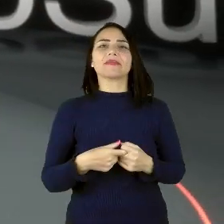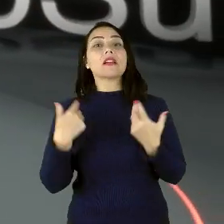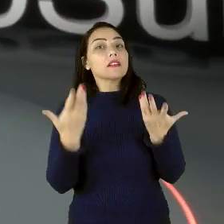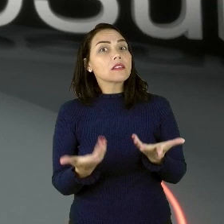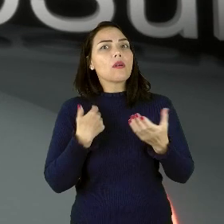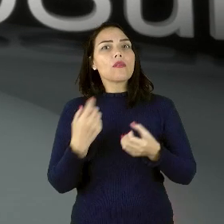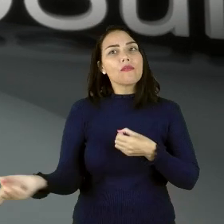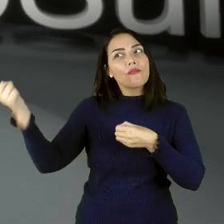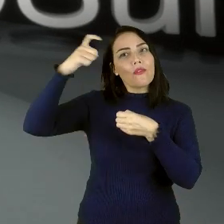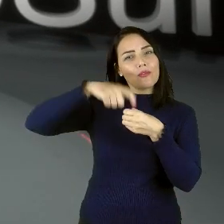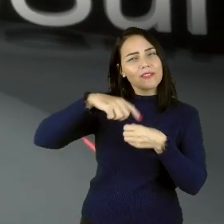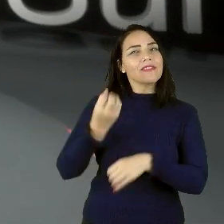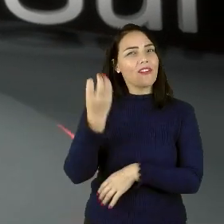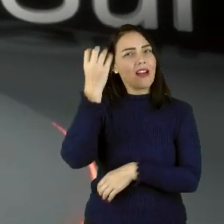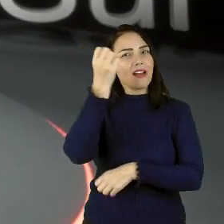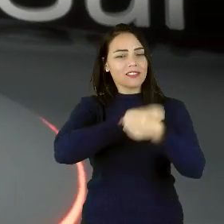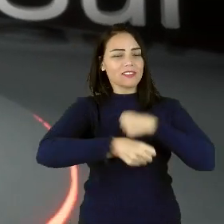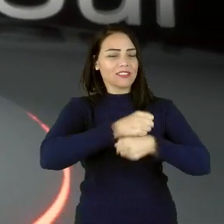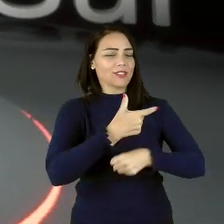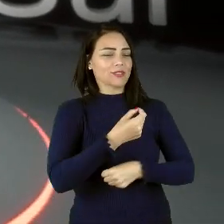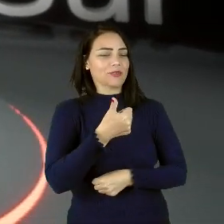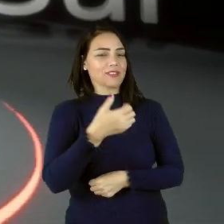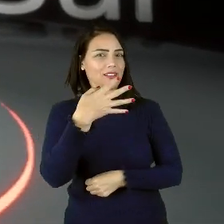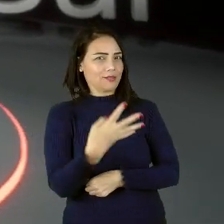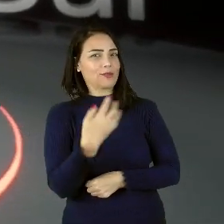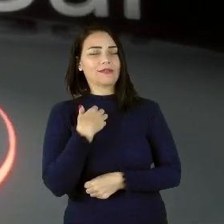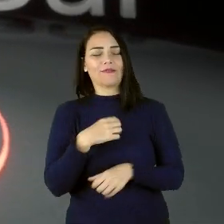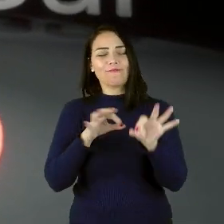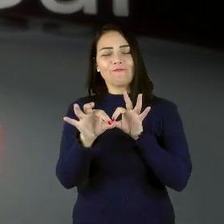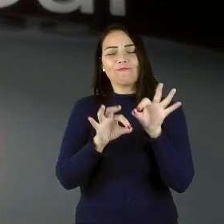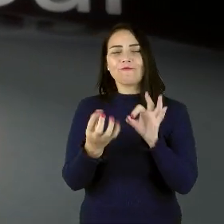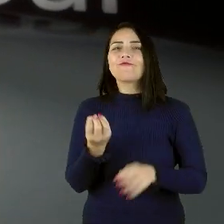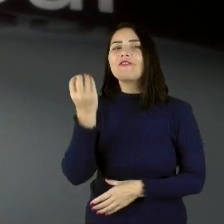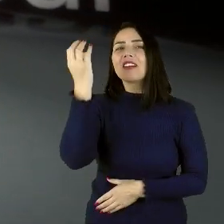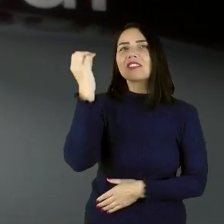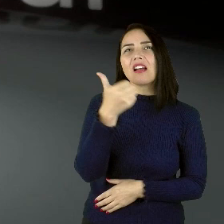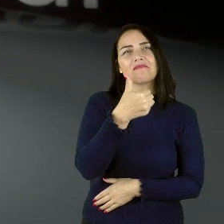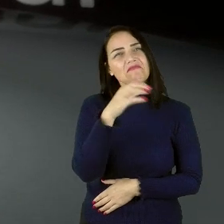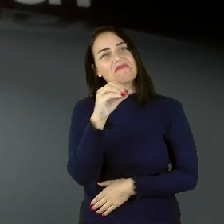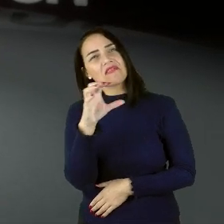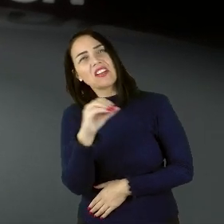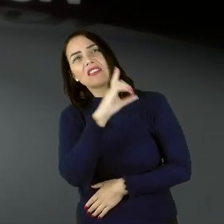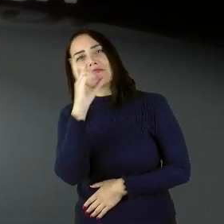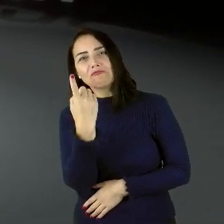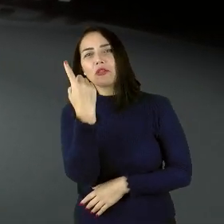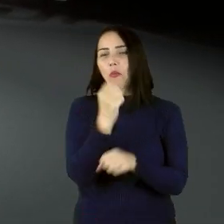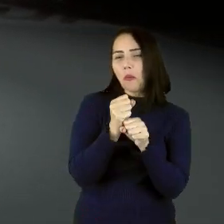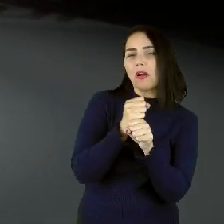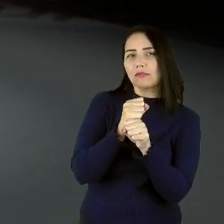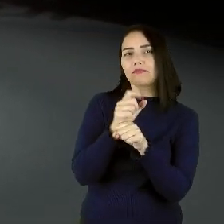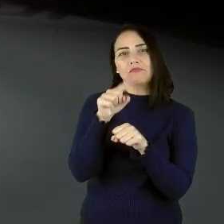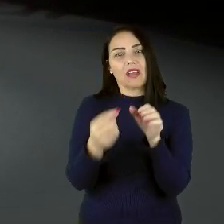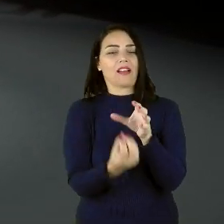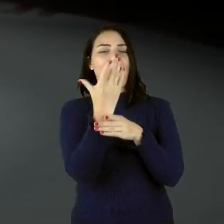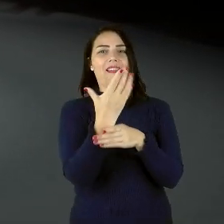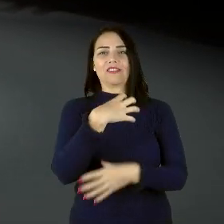dessa viagem, em 2014, me programo para viajar aproximadamente 100 dias, 90 a 100 dias por ano. Foi assim que